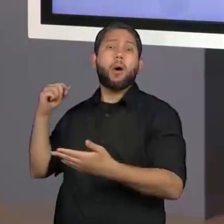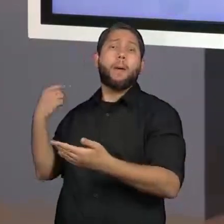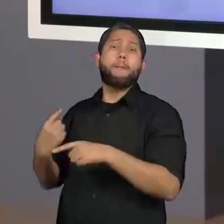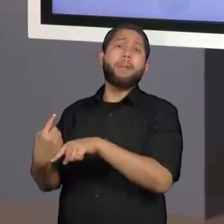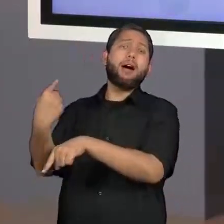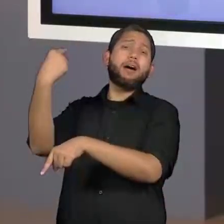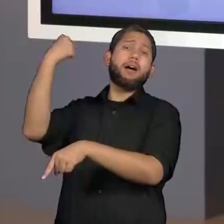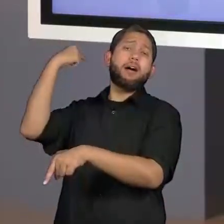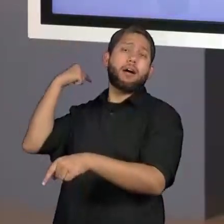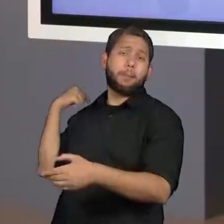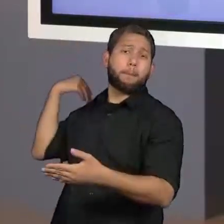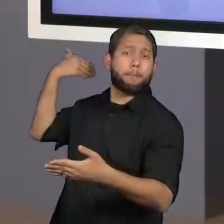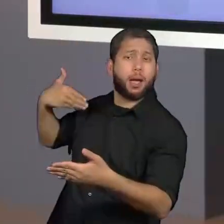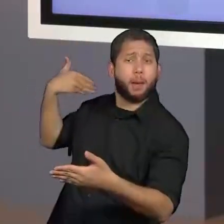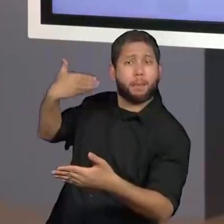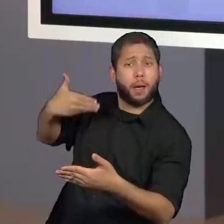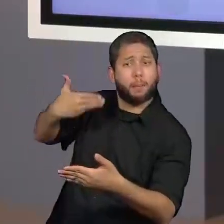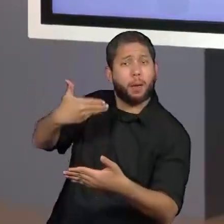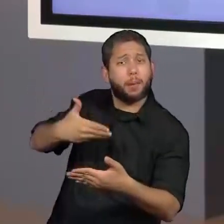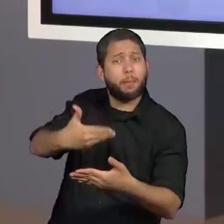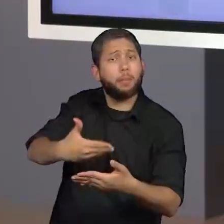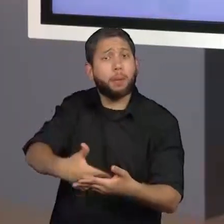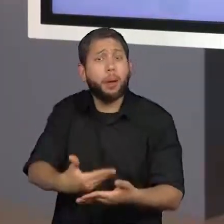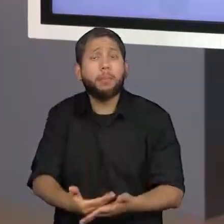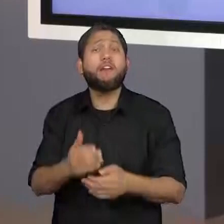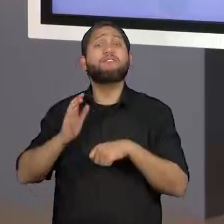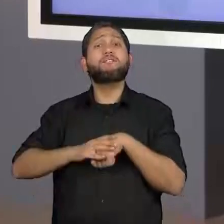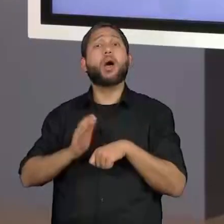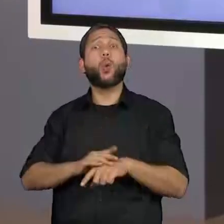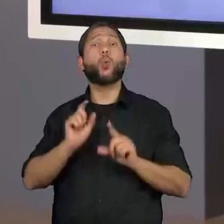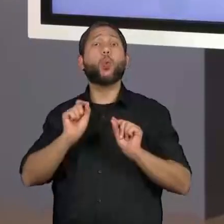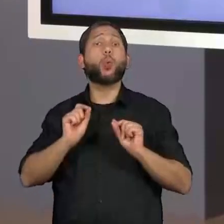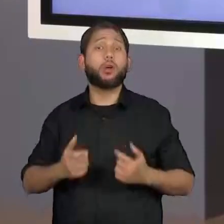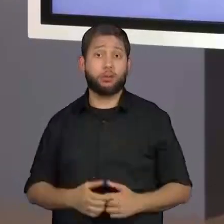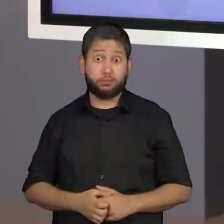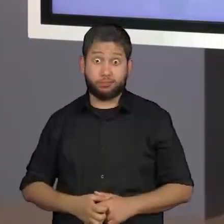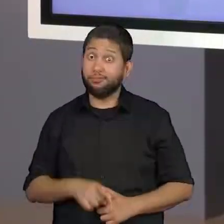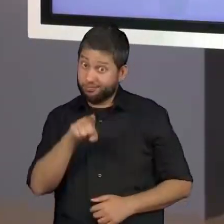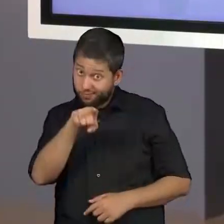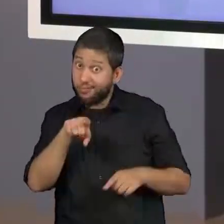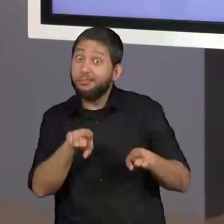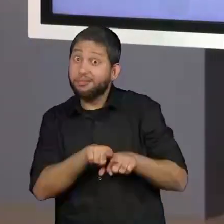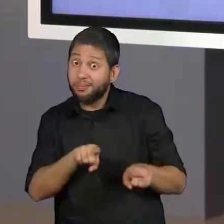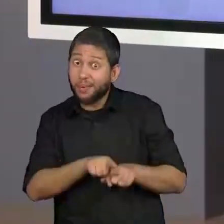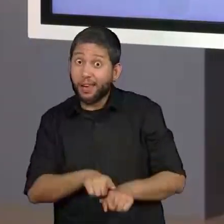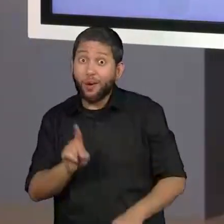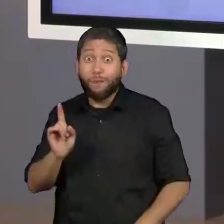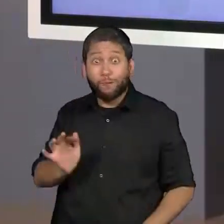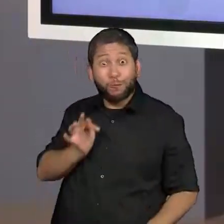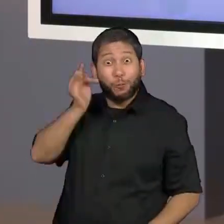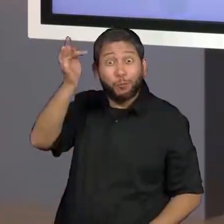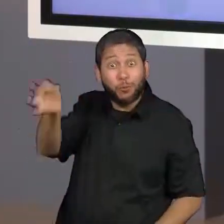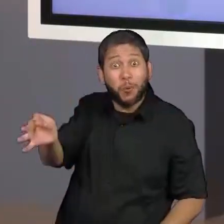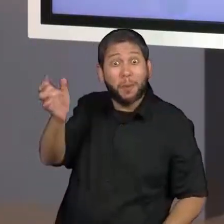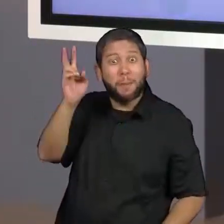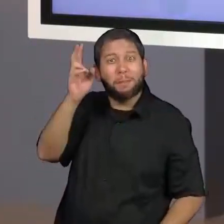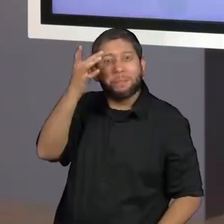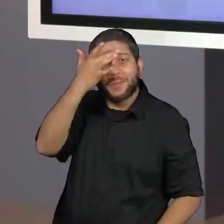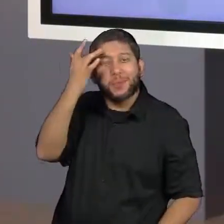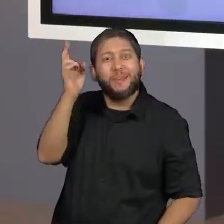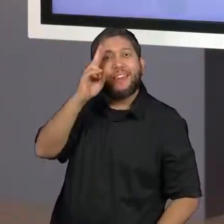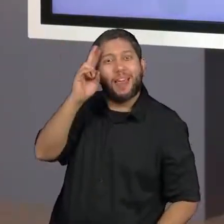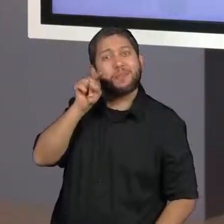Então, todos nós, quando passamos por aqui, nós fazemos história, hein? E sempre deixamos algo